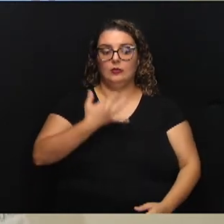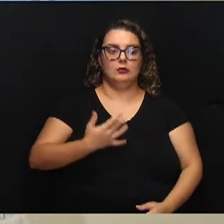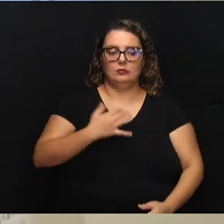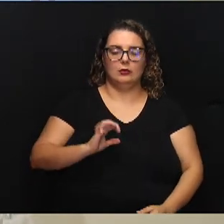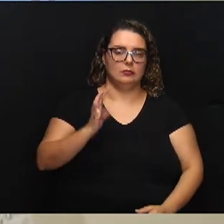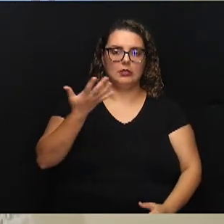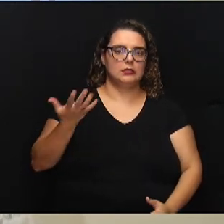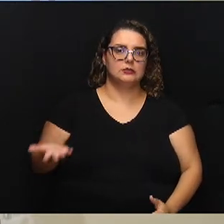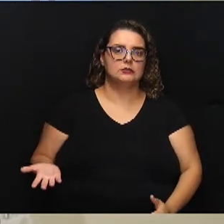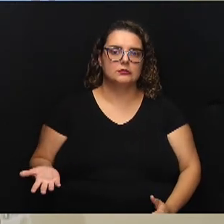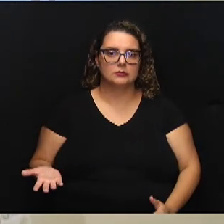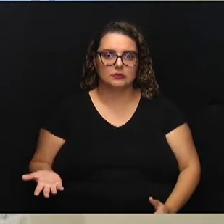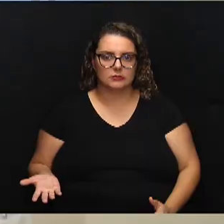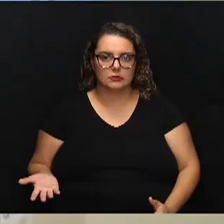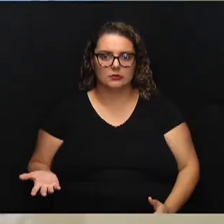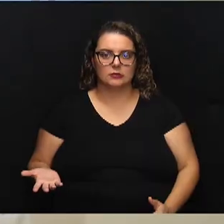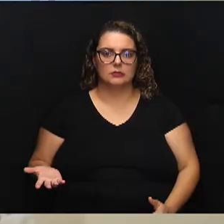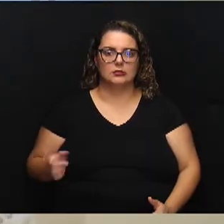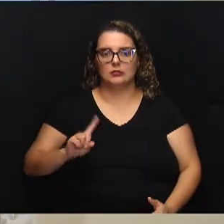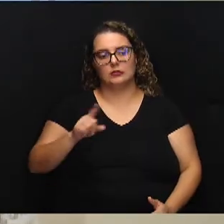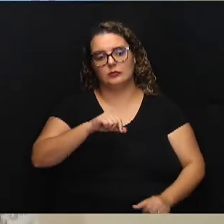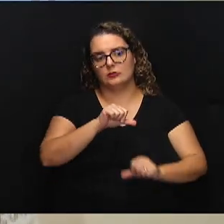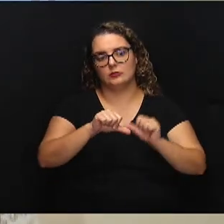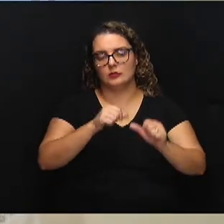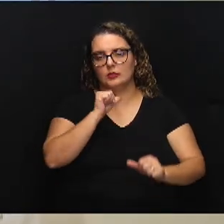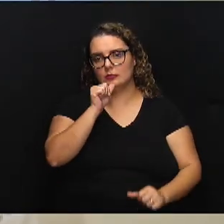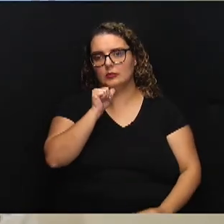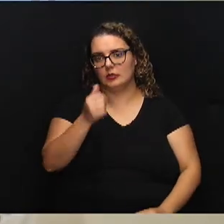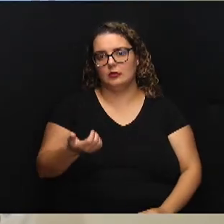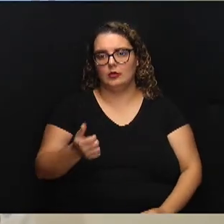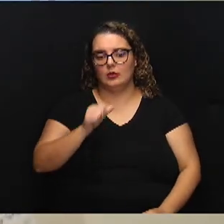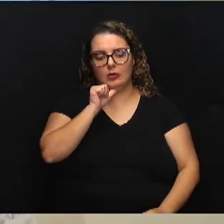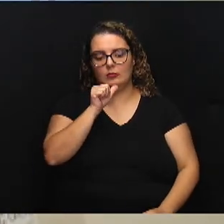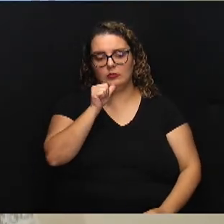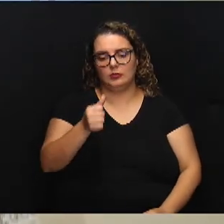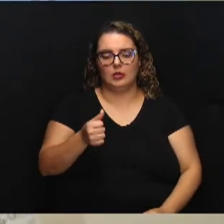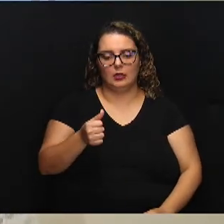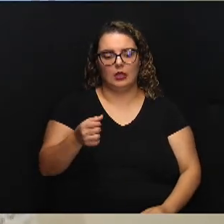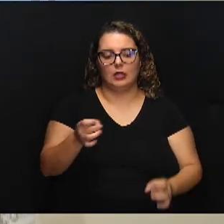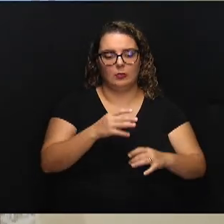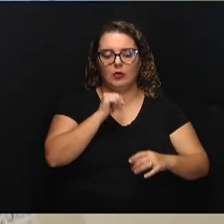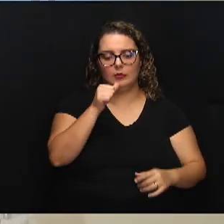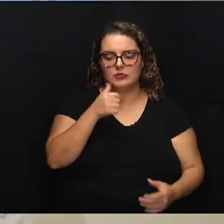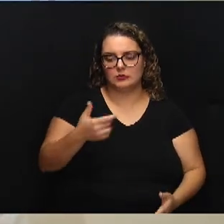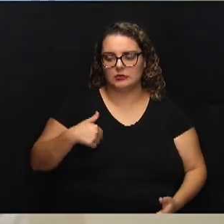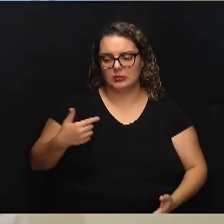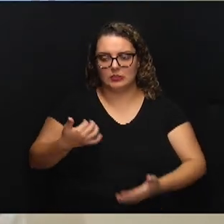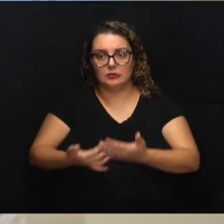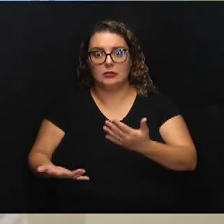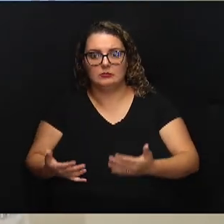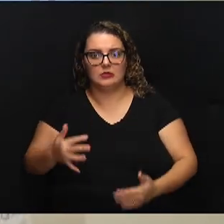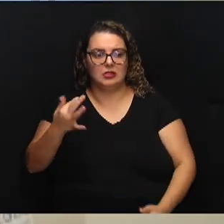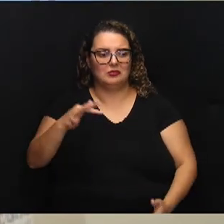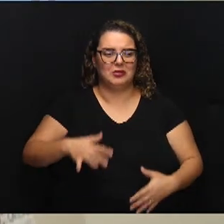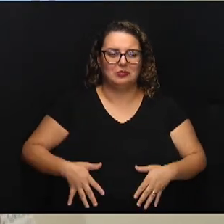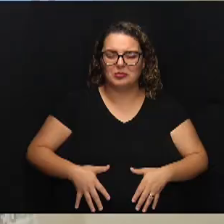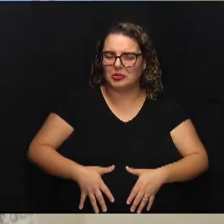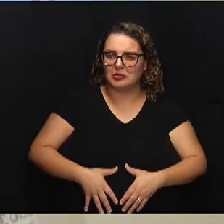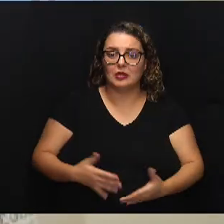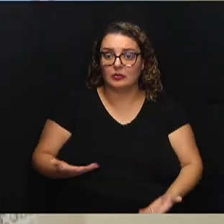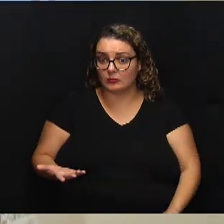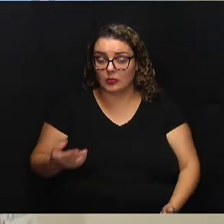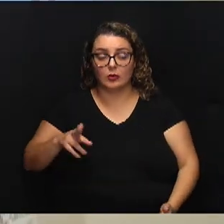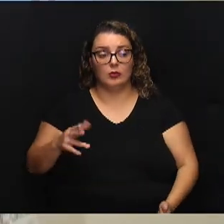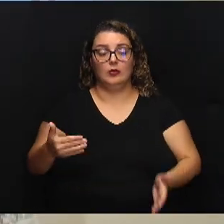exemplo, ou eu começar a ter sintomas piores e maiores, dores insuportáveis no abdômen, ou